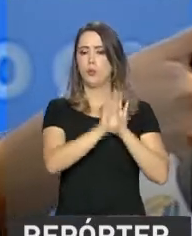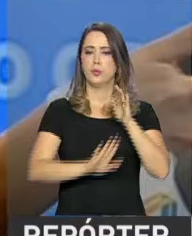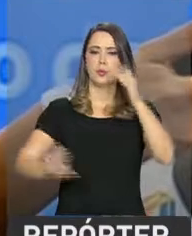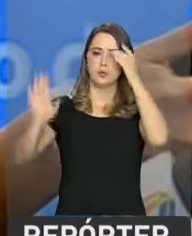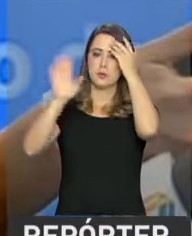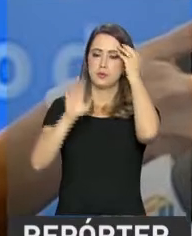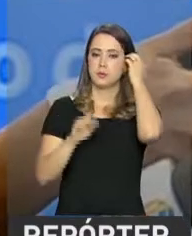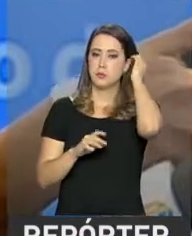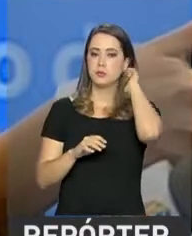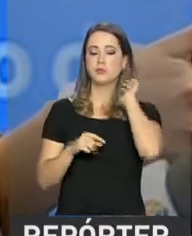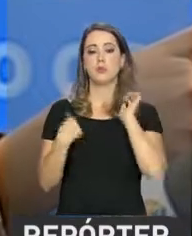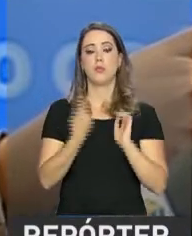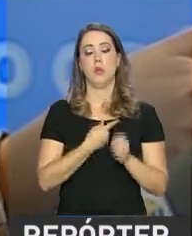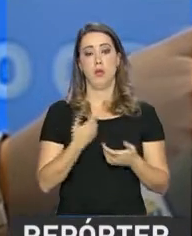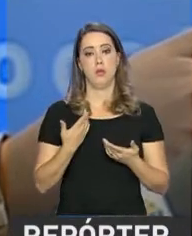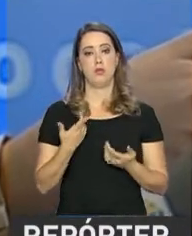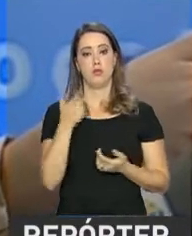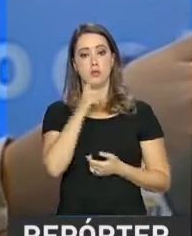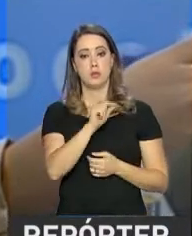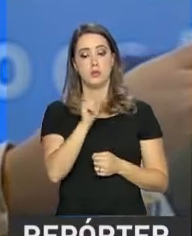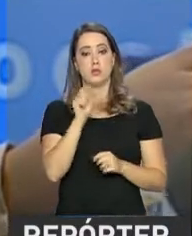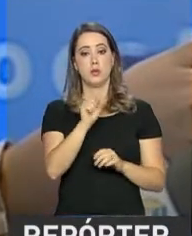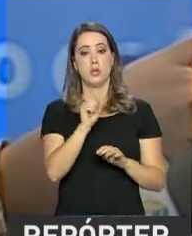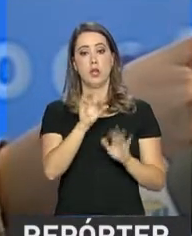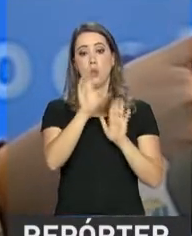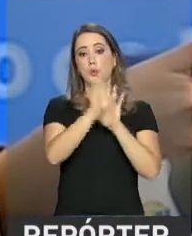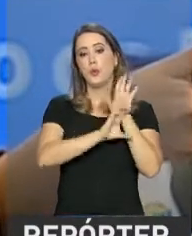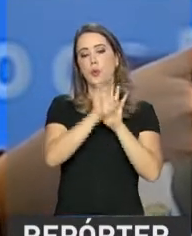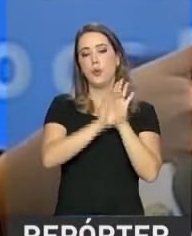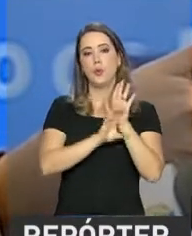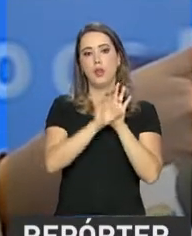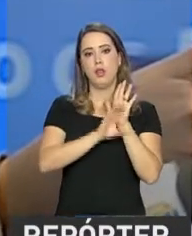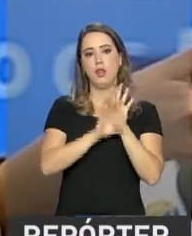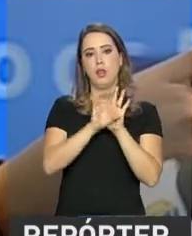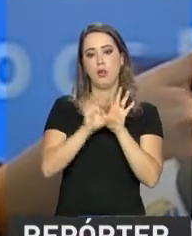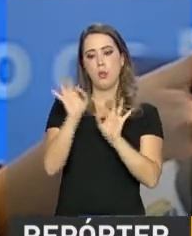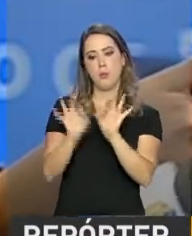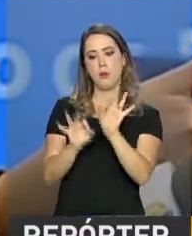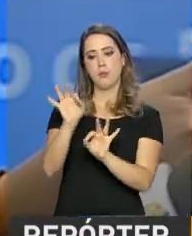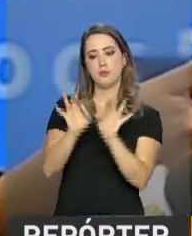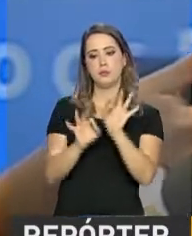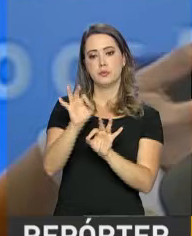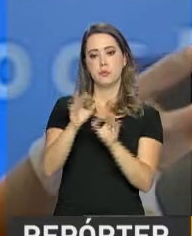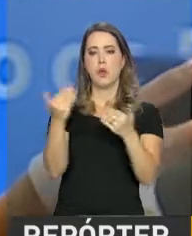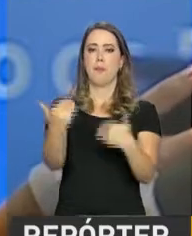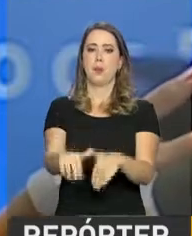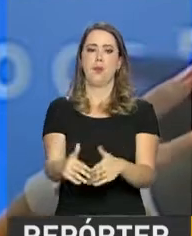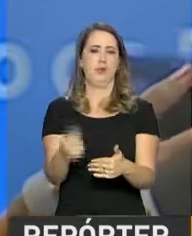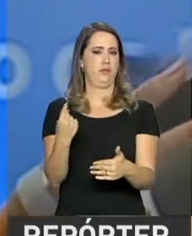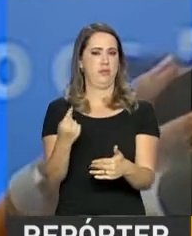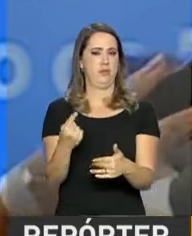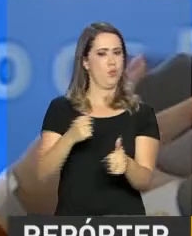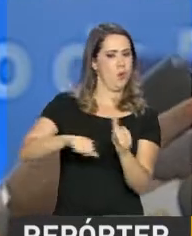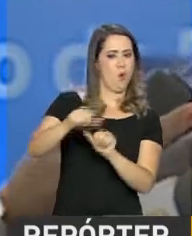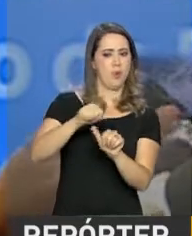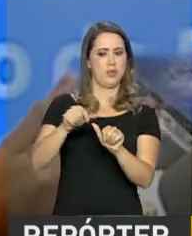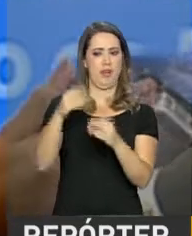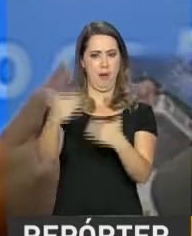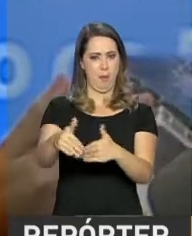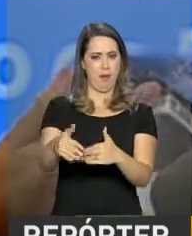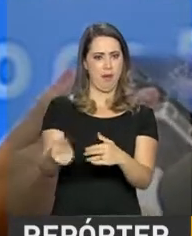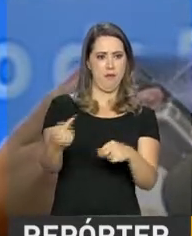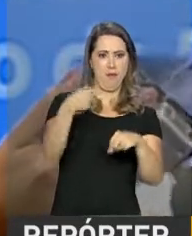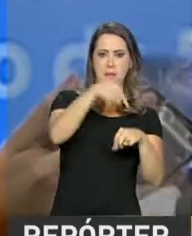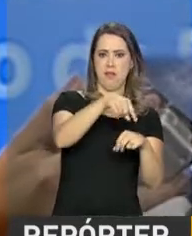currículo mande na avaliação ela nasceu não tem autonomia principalmente avaliação larga escala não é ela que determina